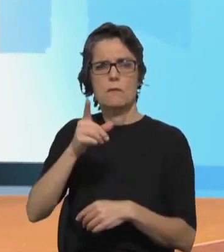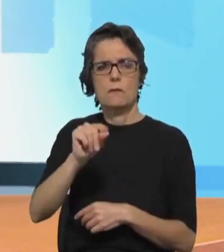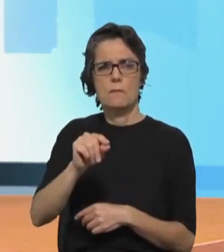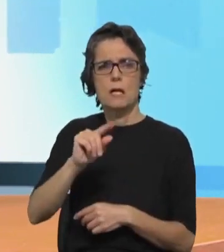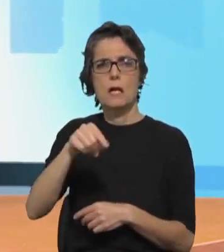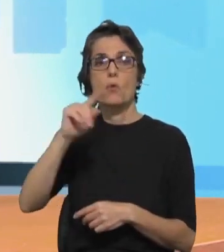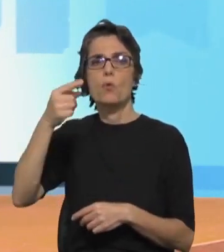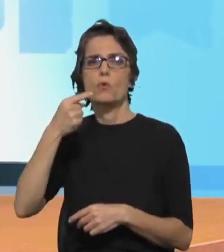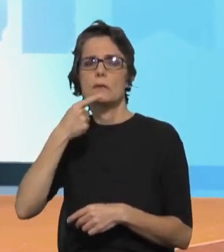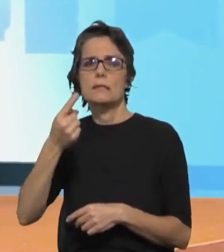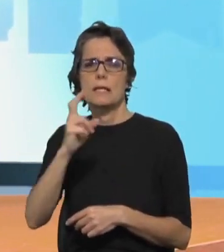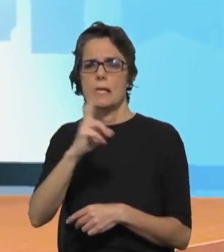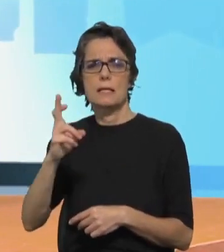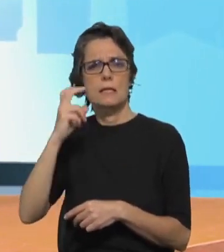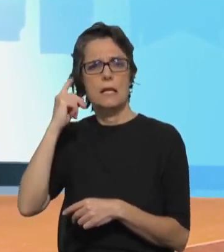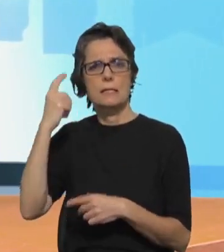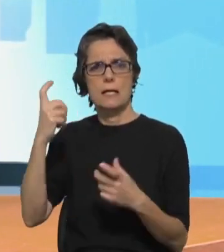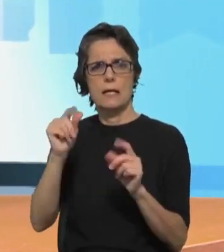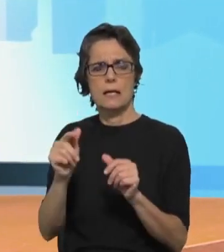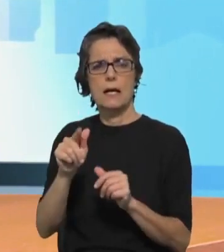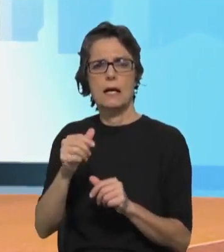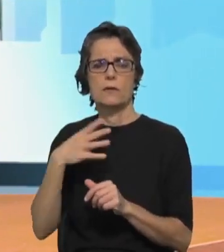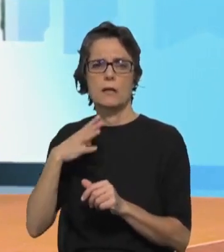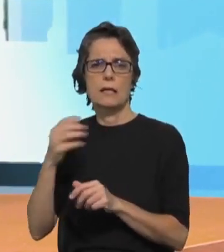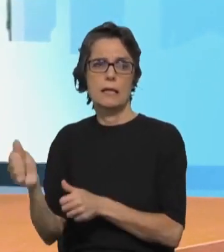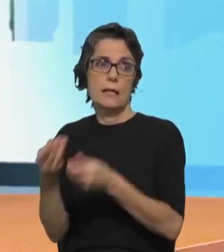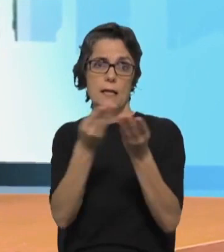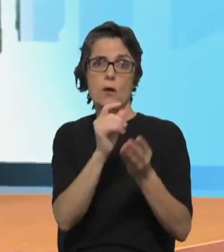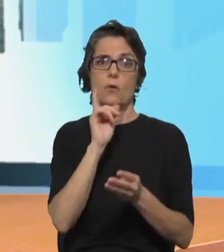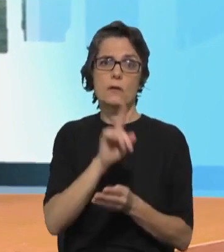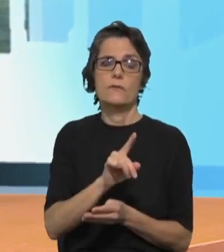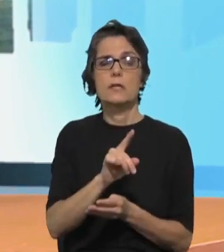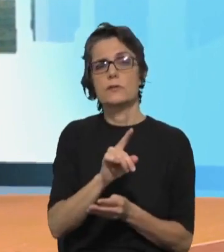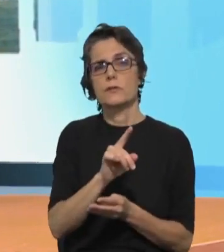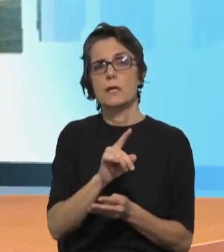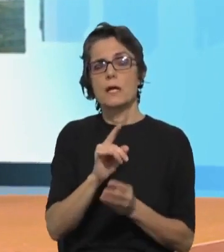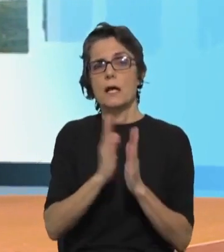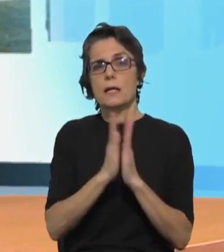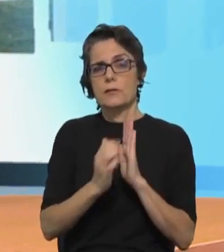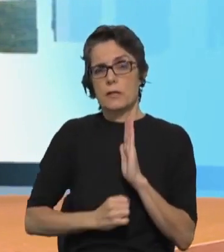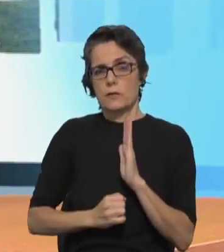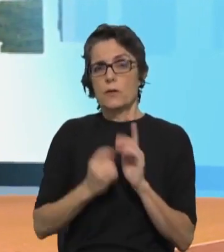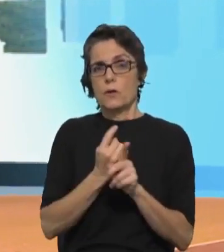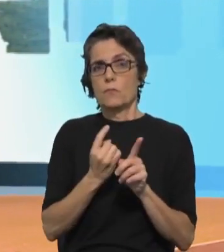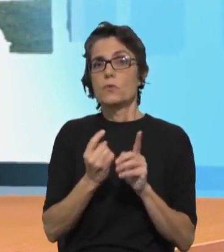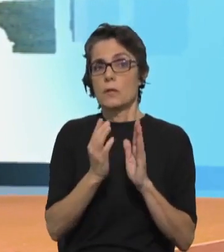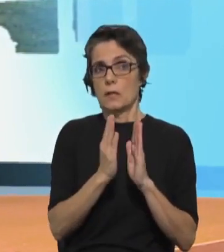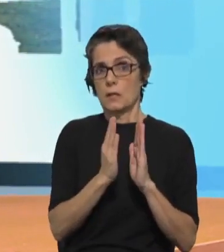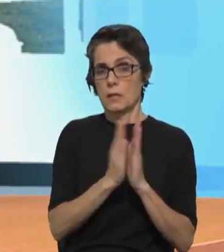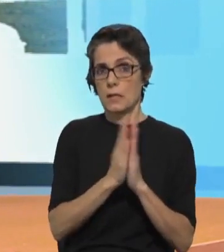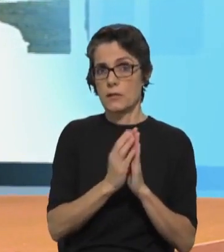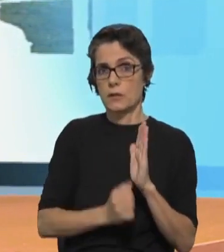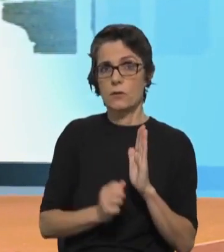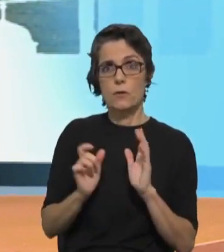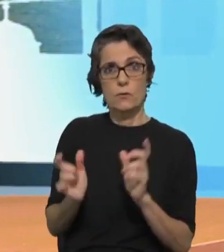Rádio Renascença seja restituída à Igreja Católica, uma vez que a emissão não estava a ser controlada pela Igreja. Mas depois